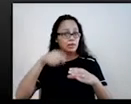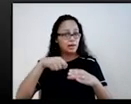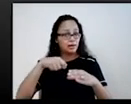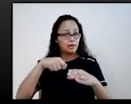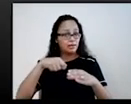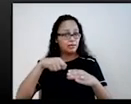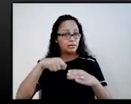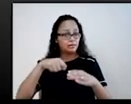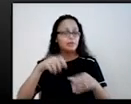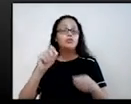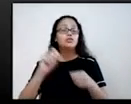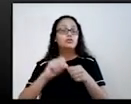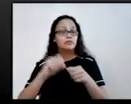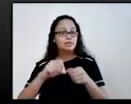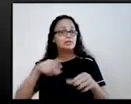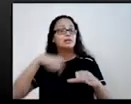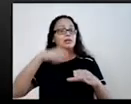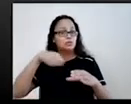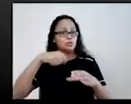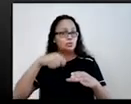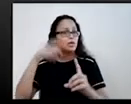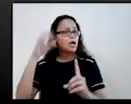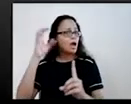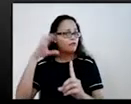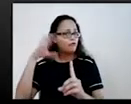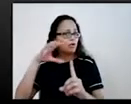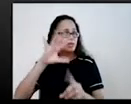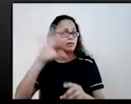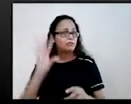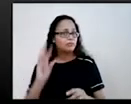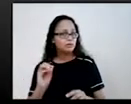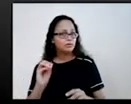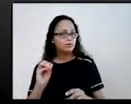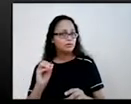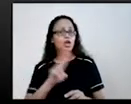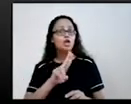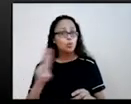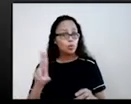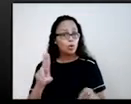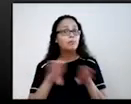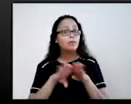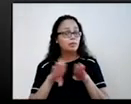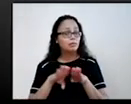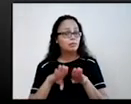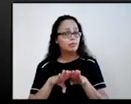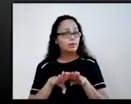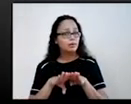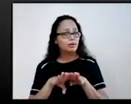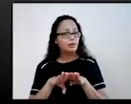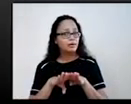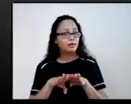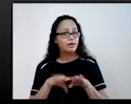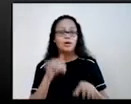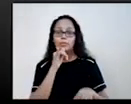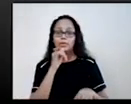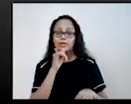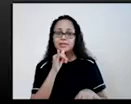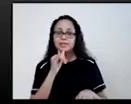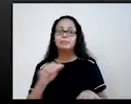o jeito de fazer as comidas tiveram uma influência africana, como também o nome das comidas. Então,